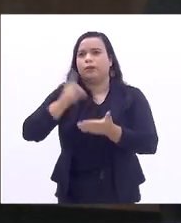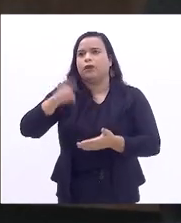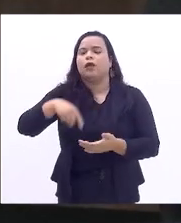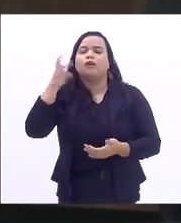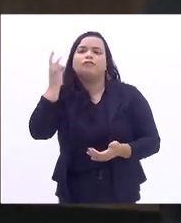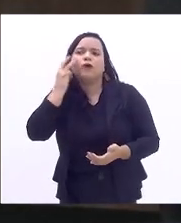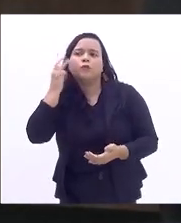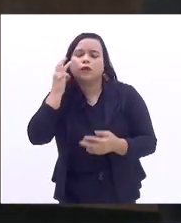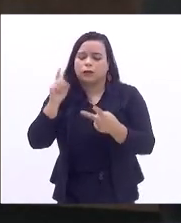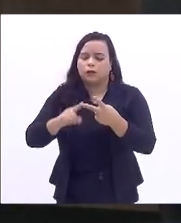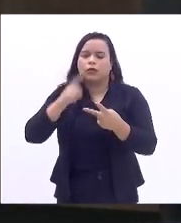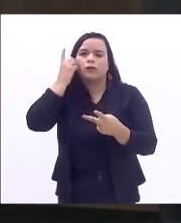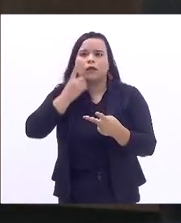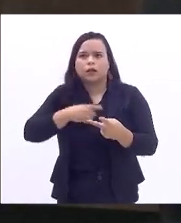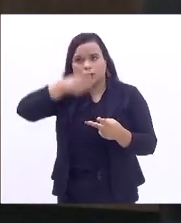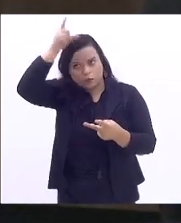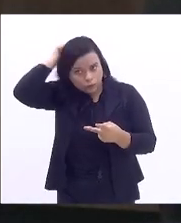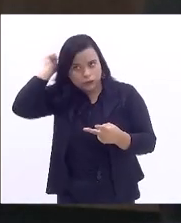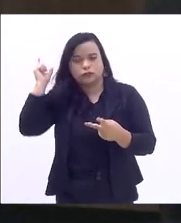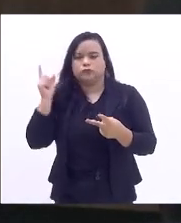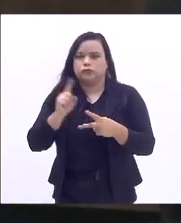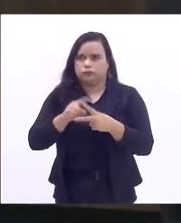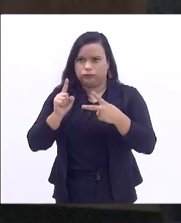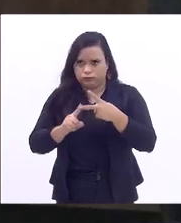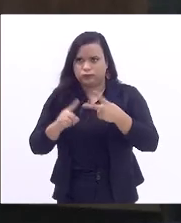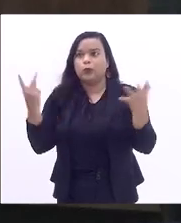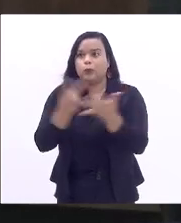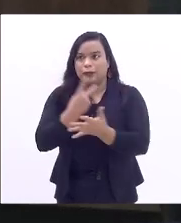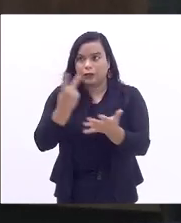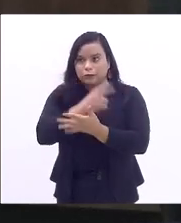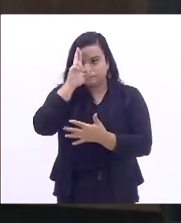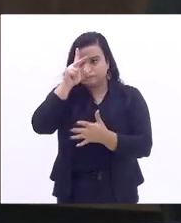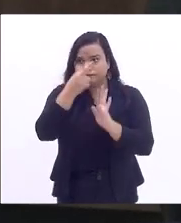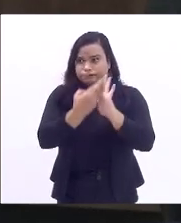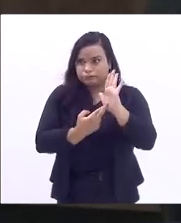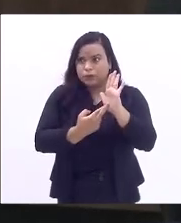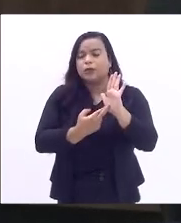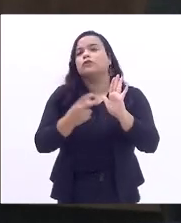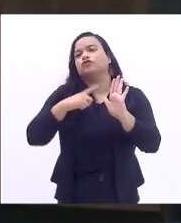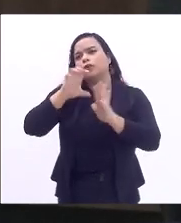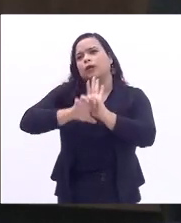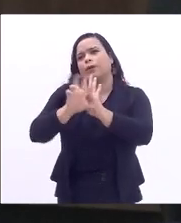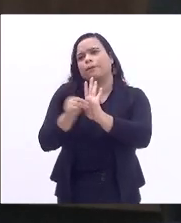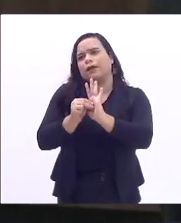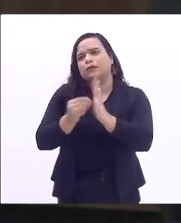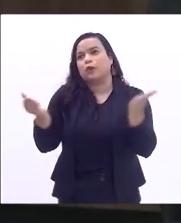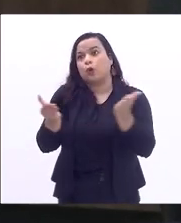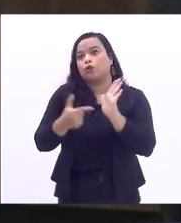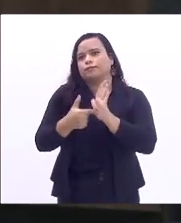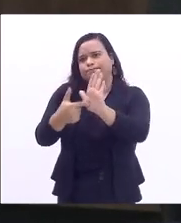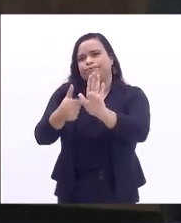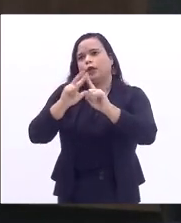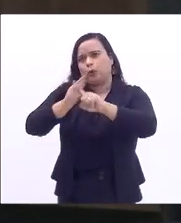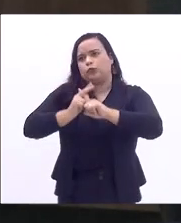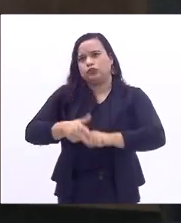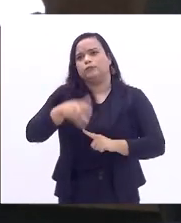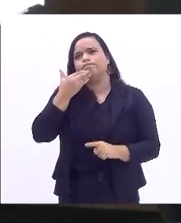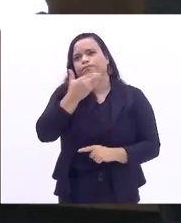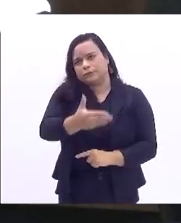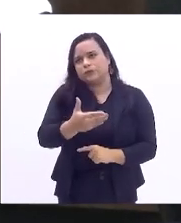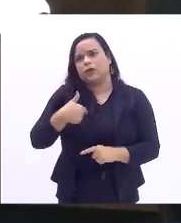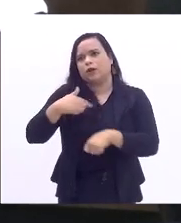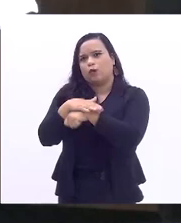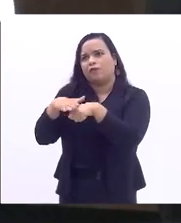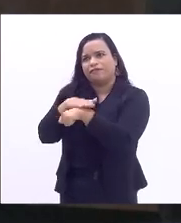Deputado waldeck Deputado Luiz Paulo e pelo erro da redação tinha apresentado uma Emenda hoje para corrigir